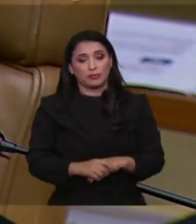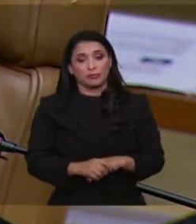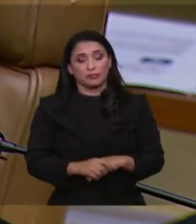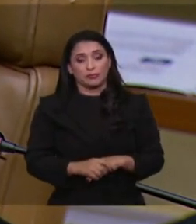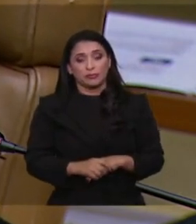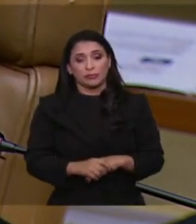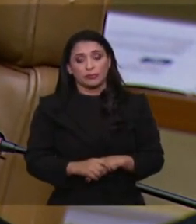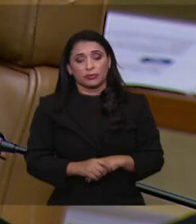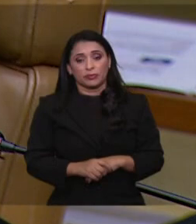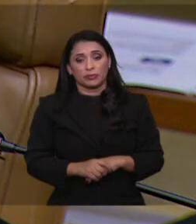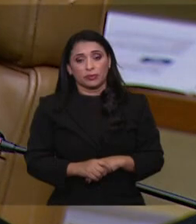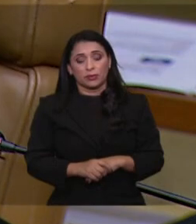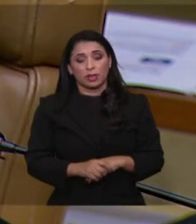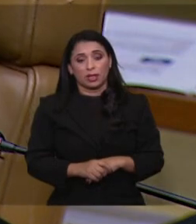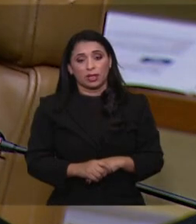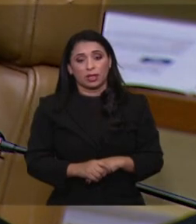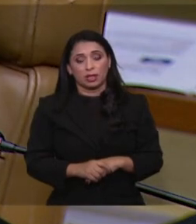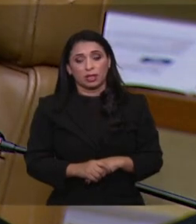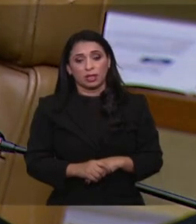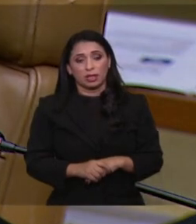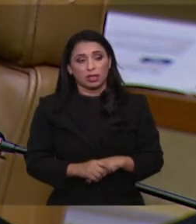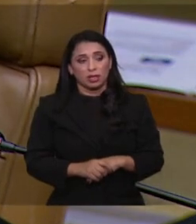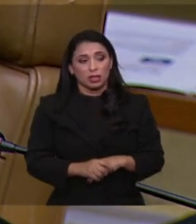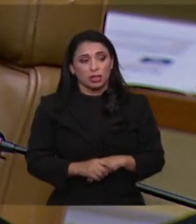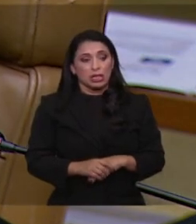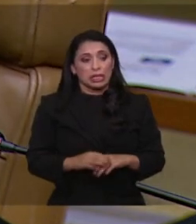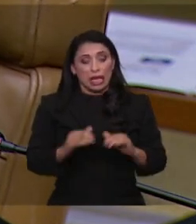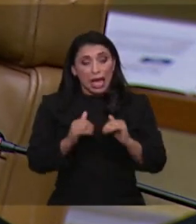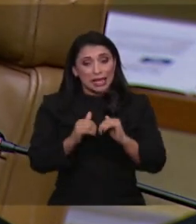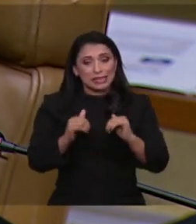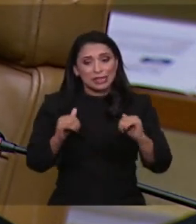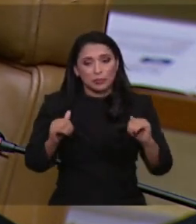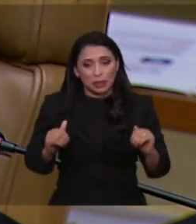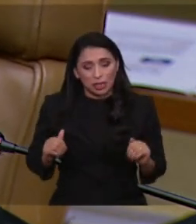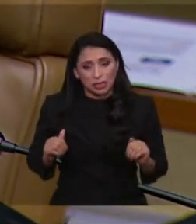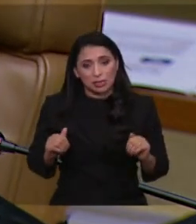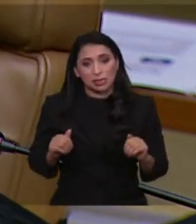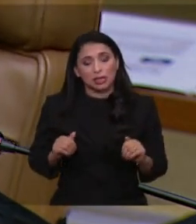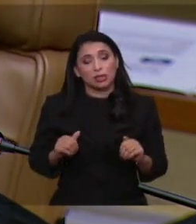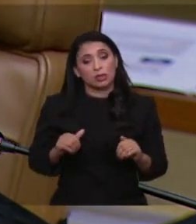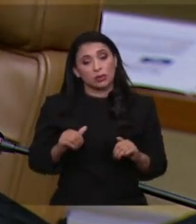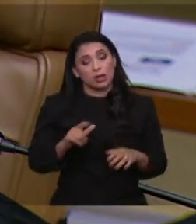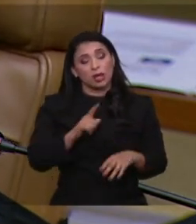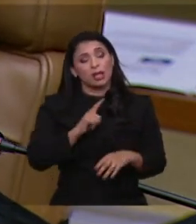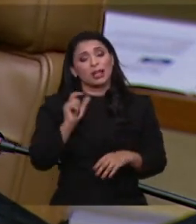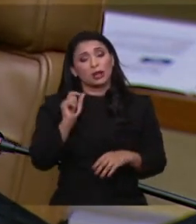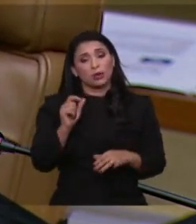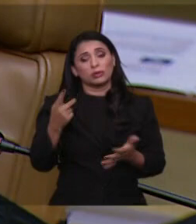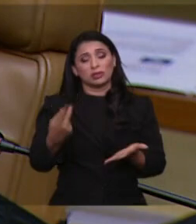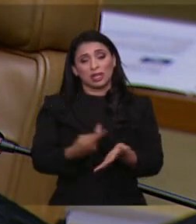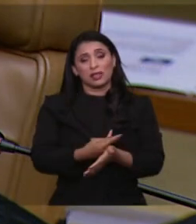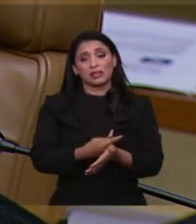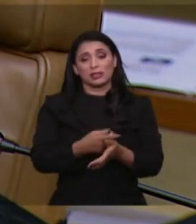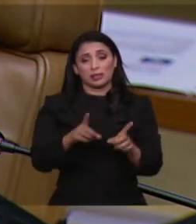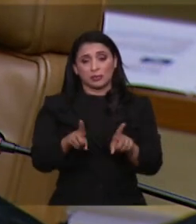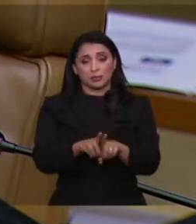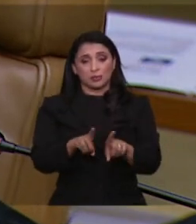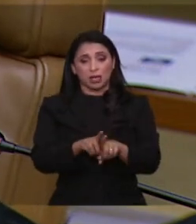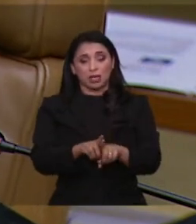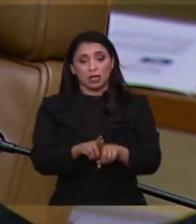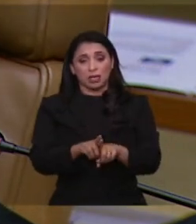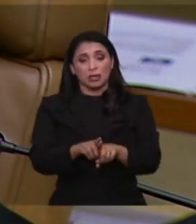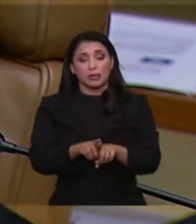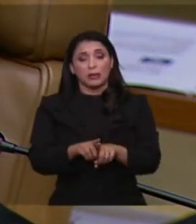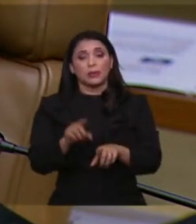a separação de fato, ela deveria, na visão dela, ter uma prevalência. Porque nós não vamos